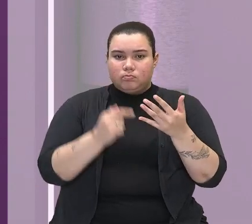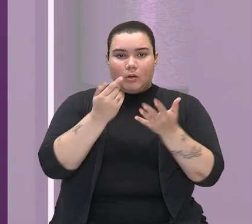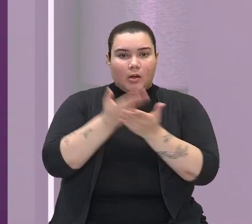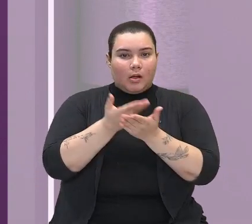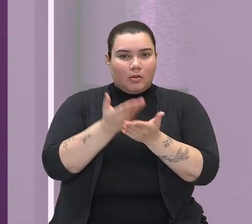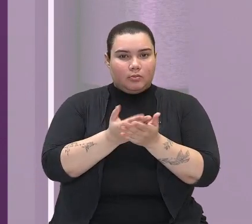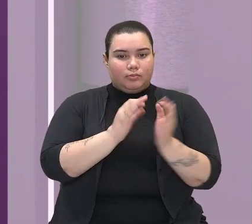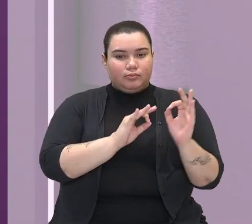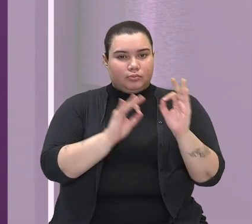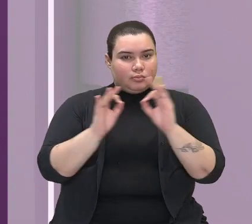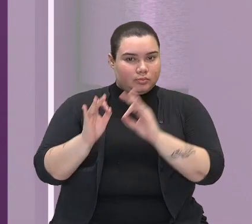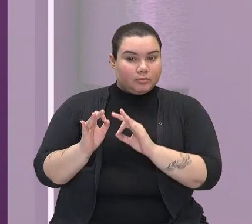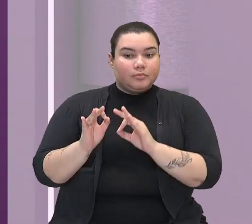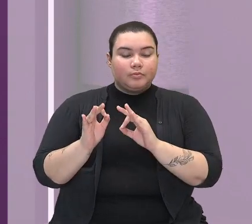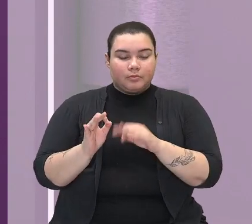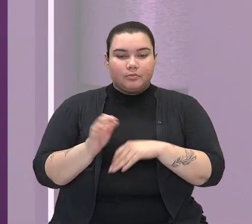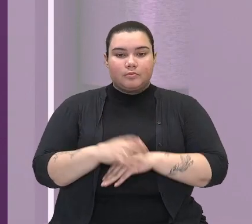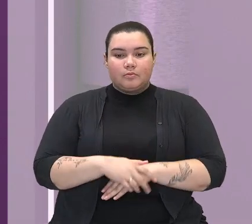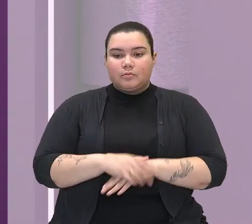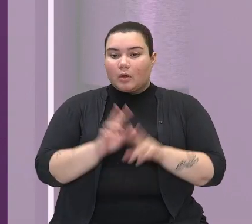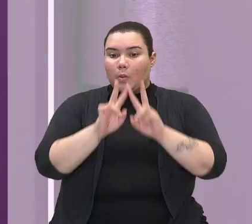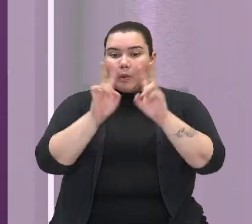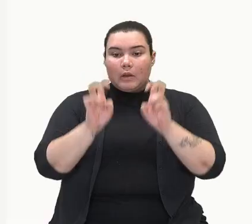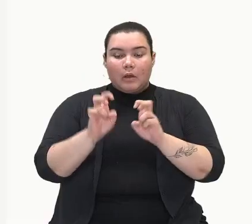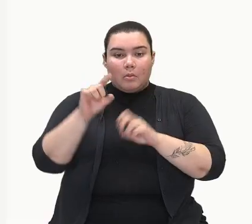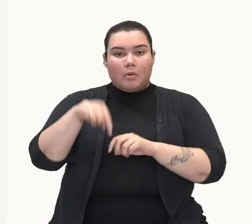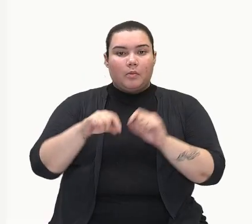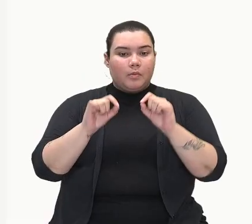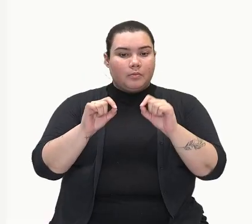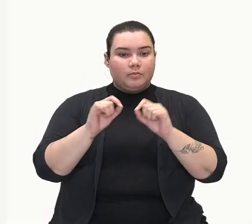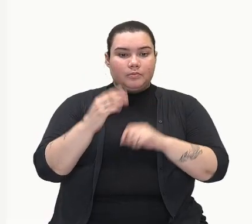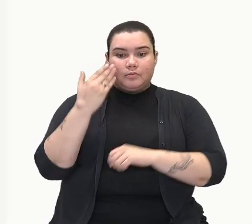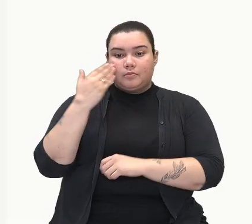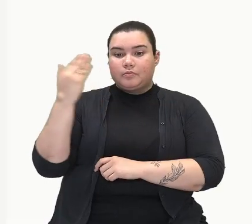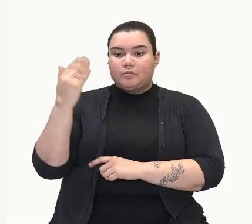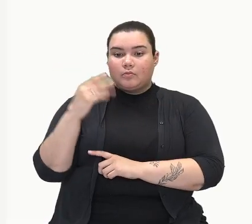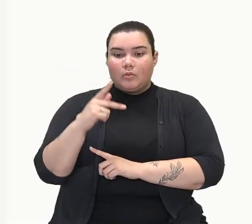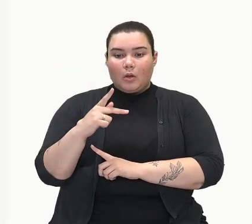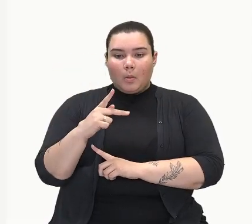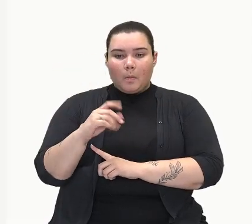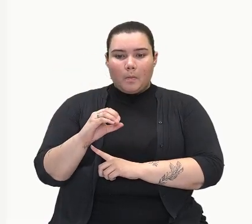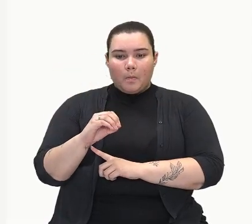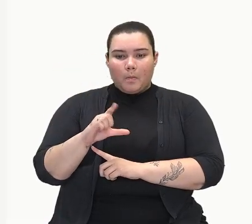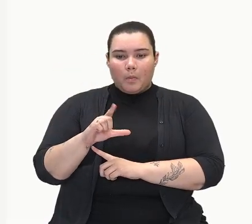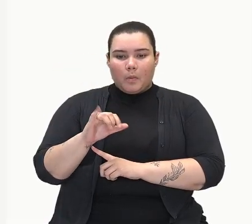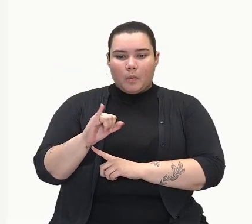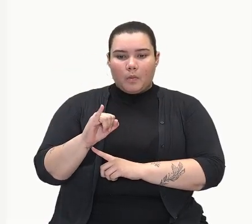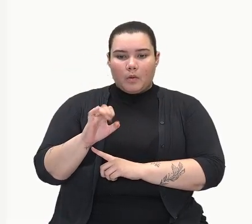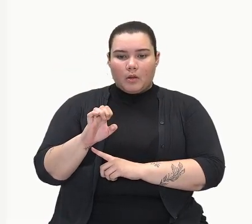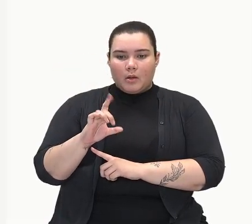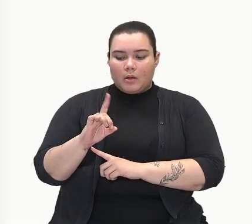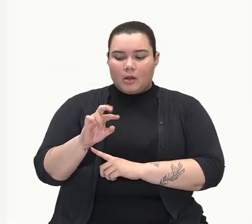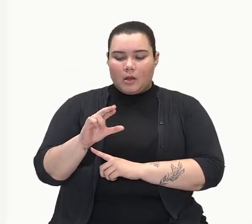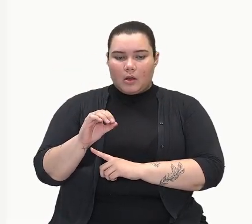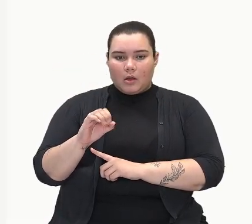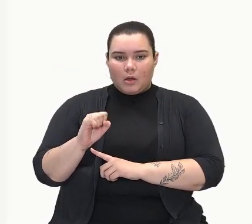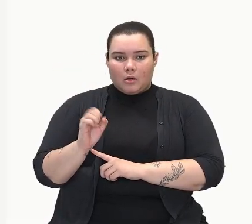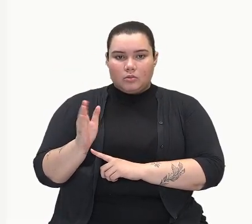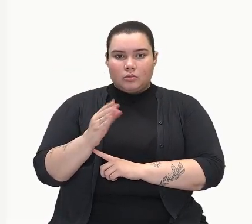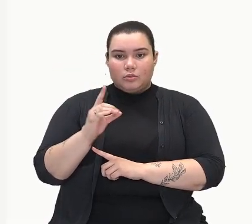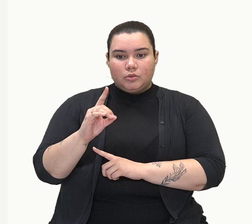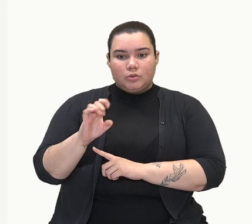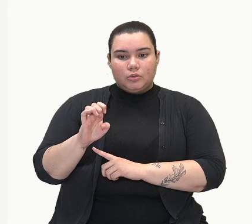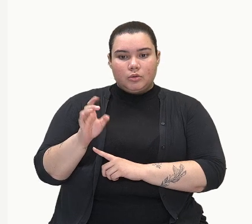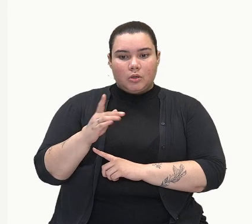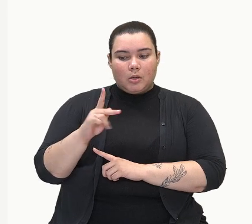nossa unidade. Um dos nossos temas foi aí os poliedros de Platão, tá? Então nós temos aí